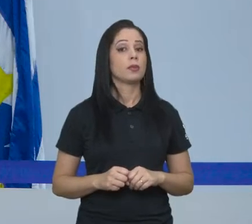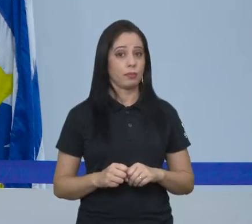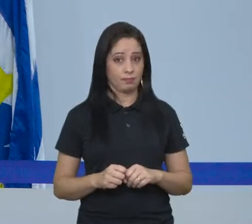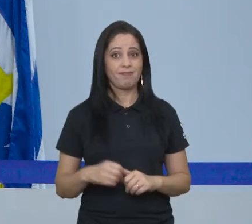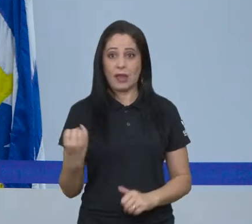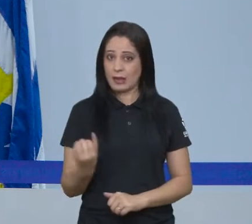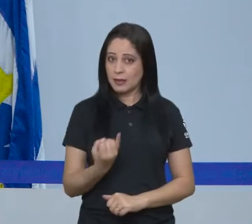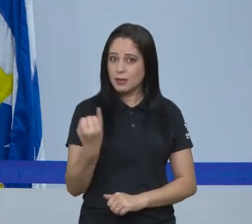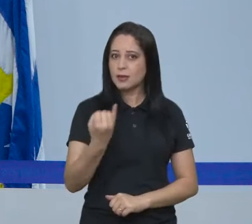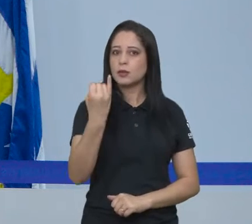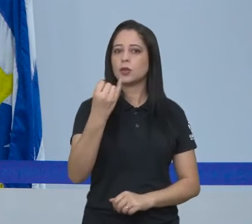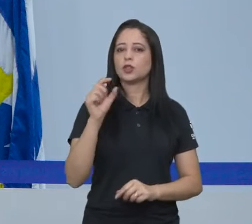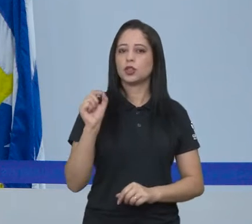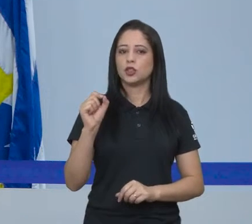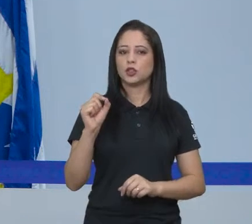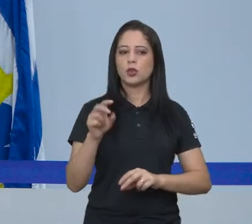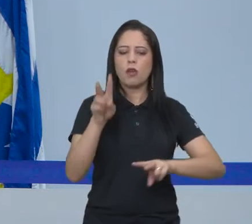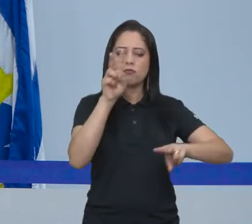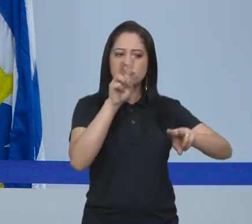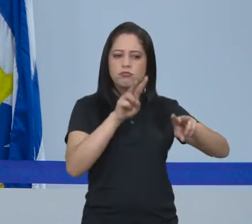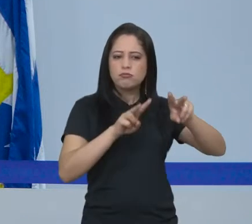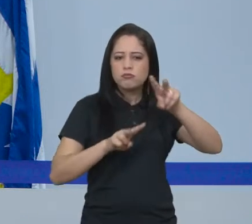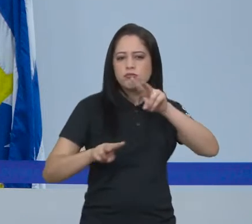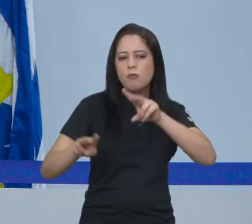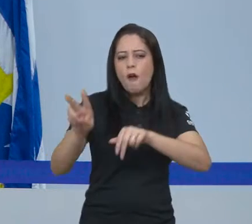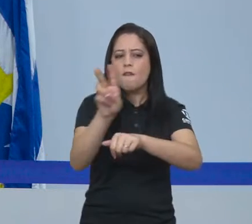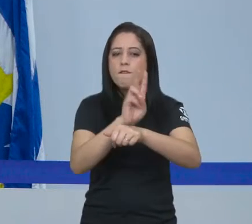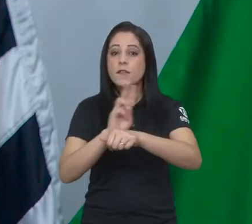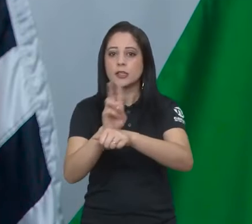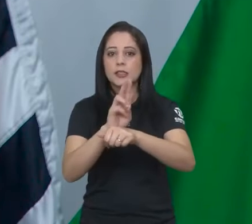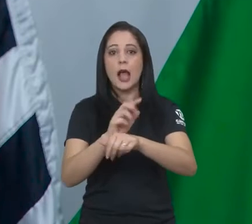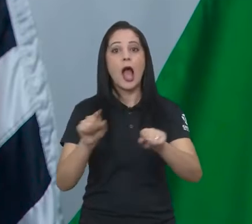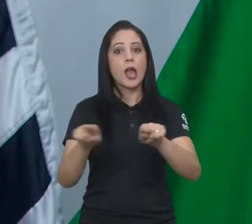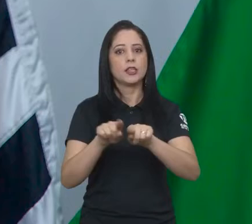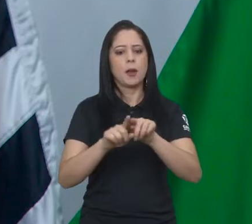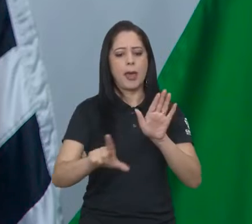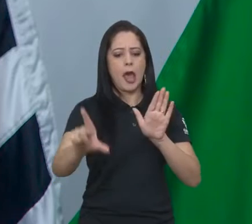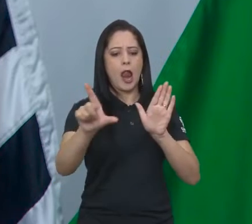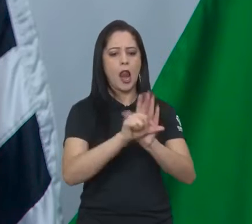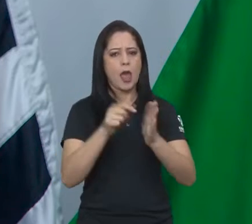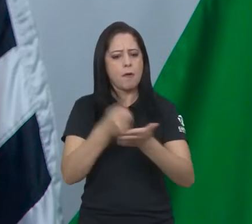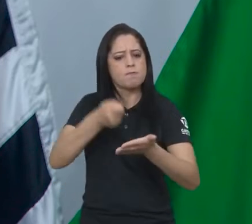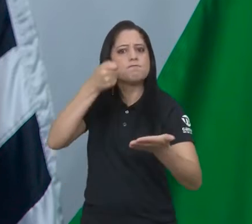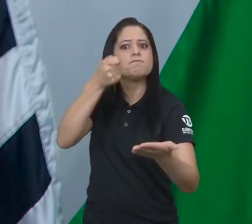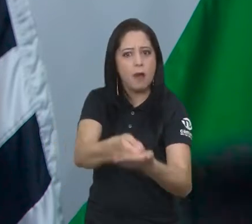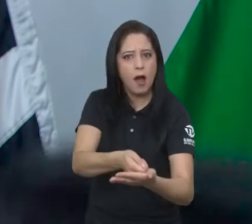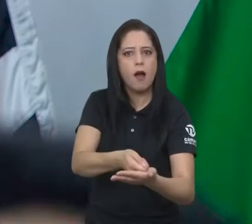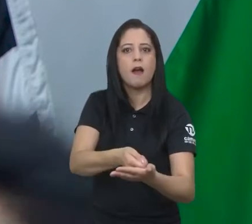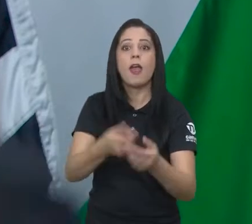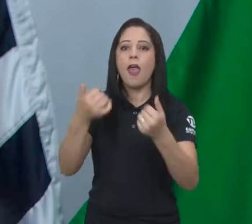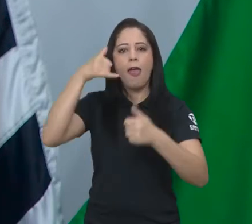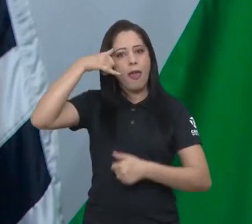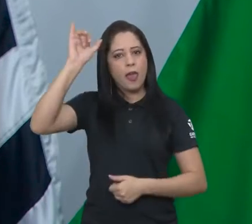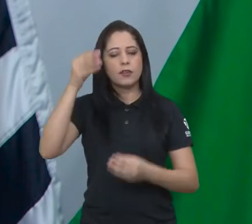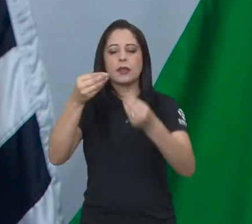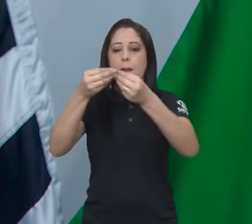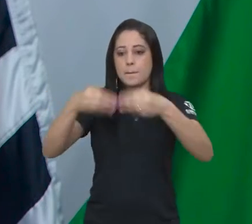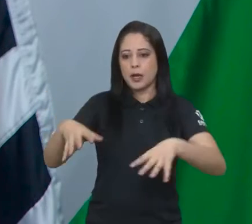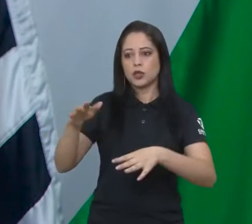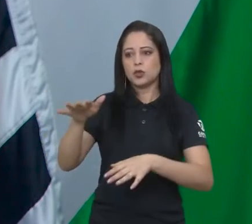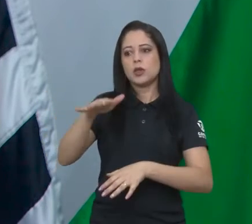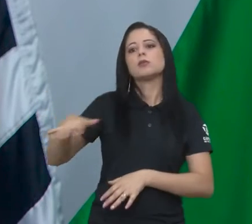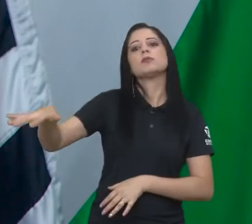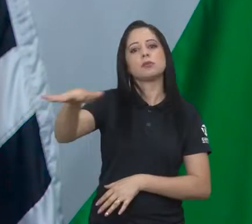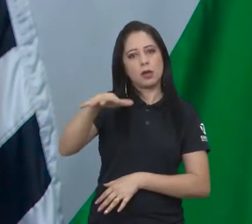E complementa que é importante aumentar a fiscalização e que haja punições mais severas para evitar